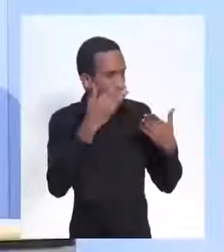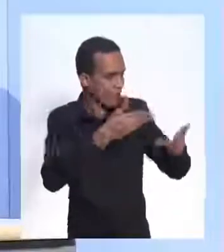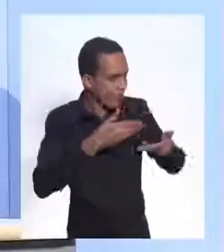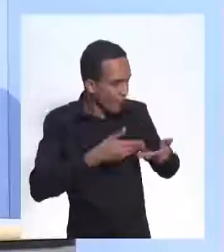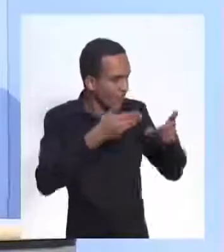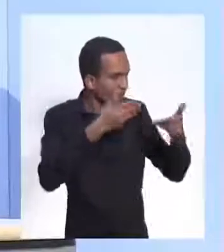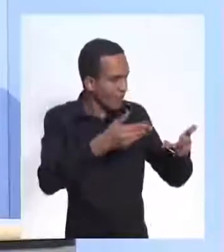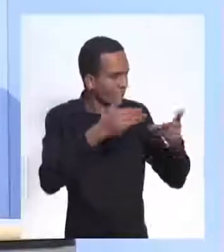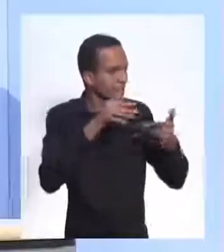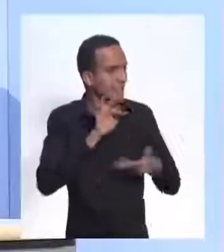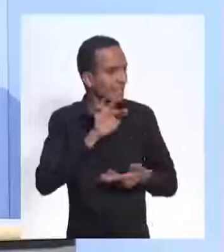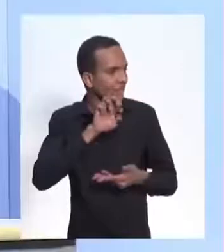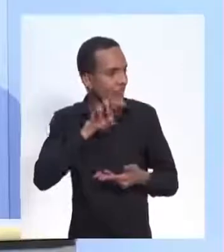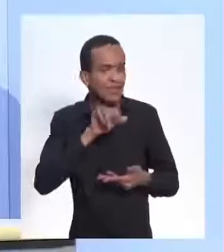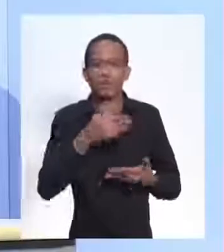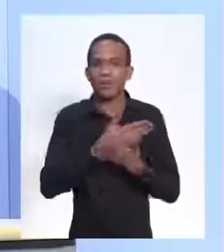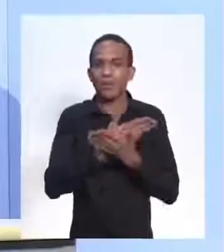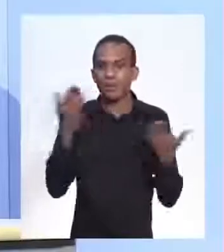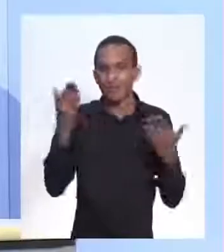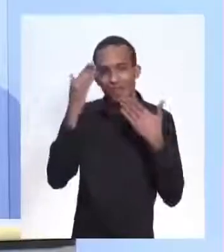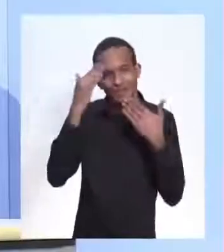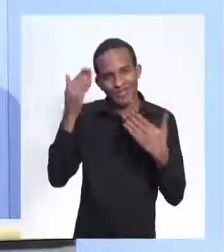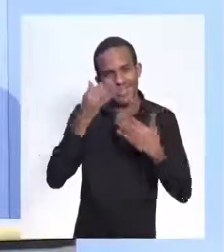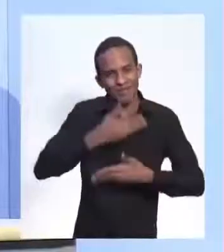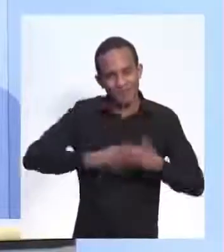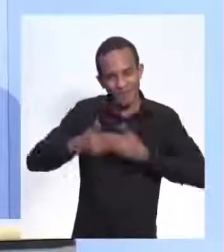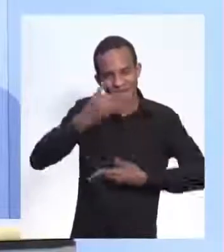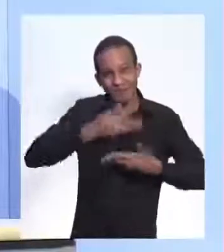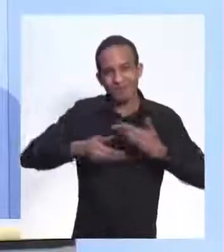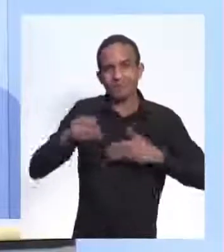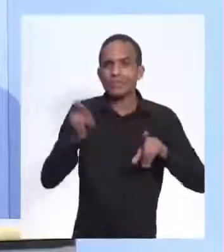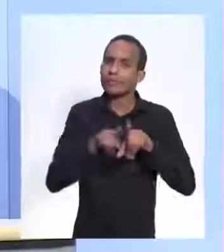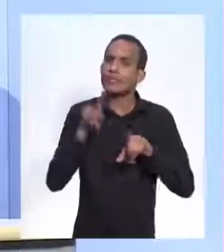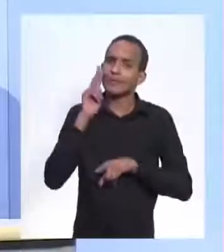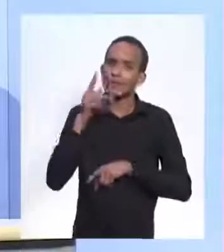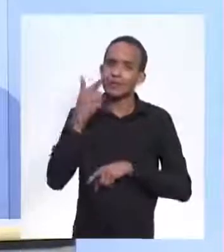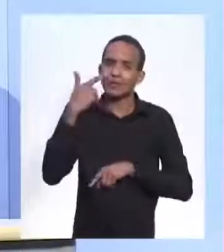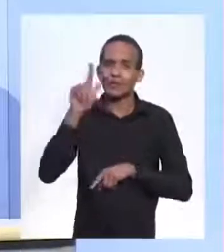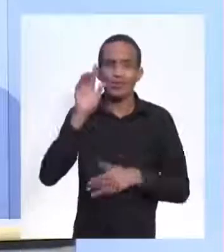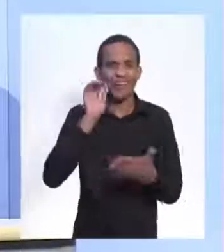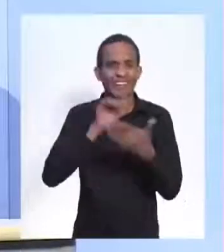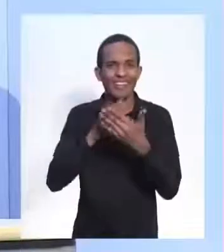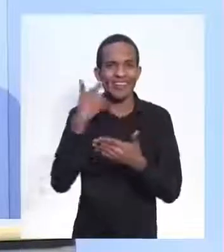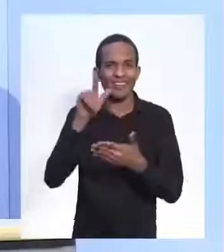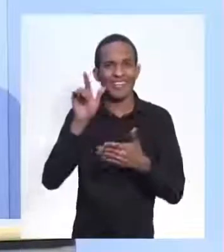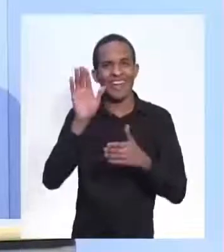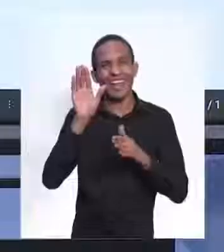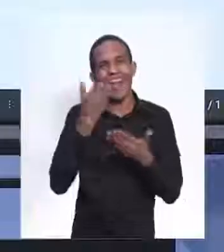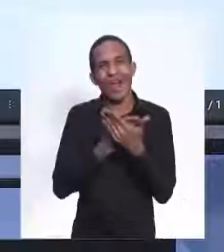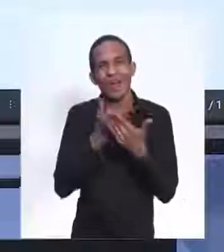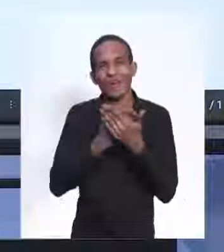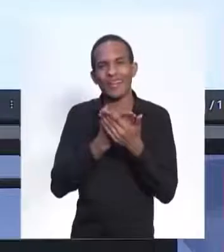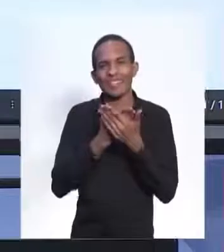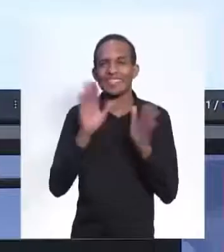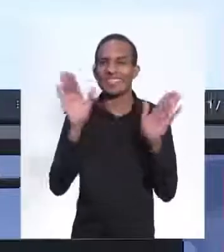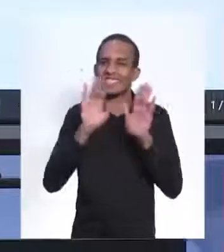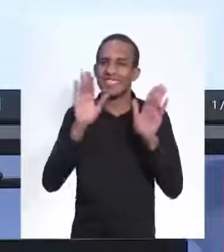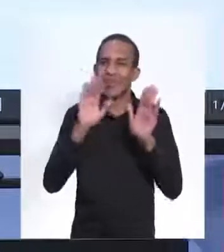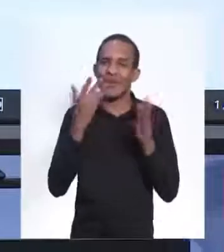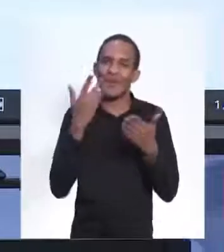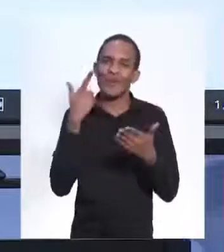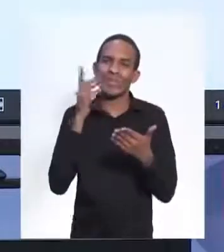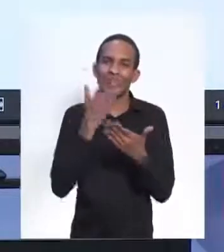convite, professora Fernanda. Obrigada a todos vocês pela interação. E a gente se vê até a nossa próxima aula. Tchau, turma, tchau. A gente se vê na próxima